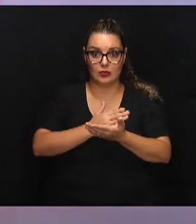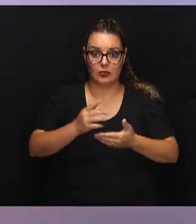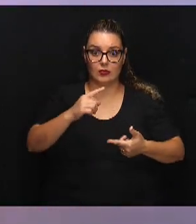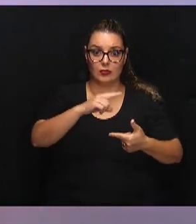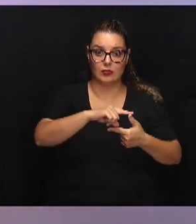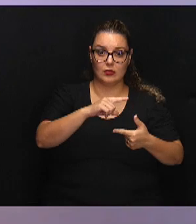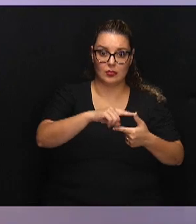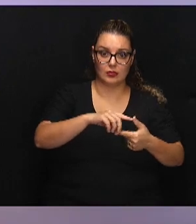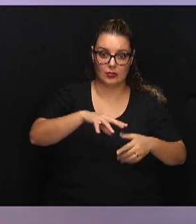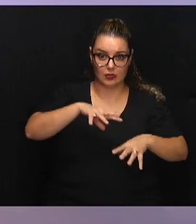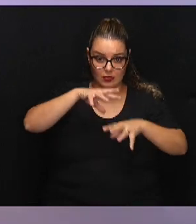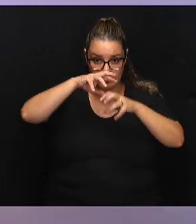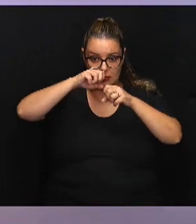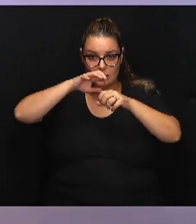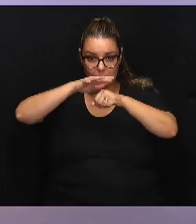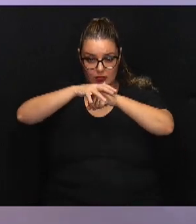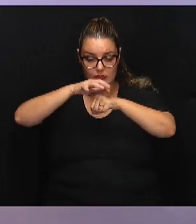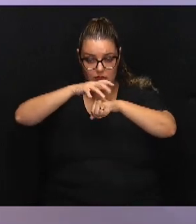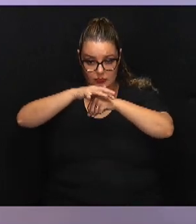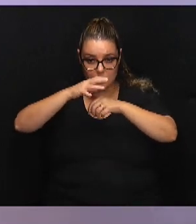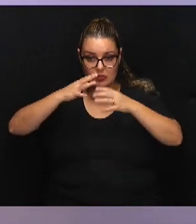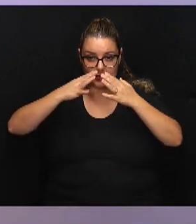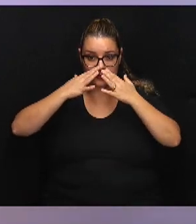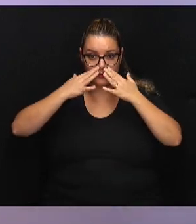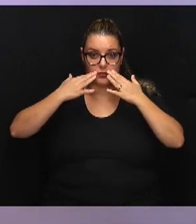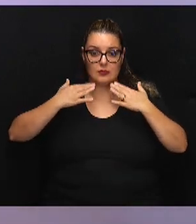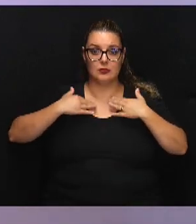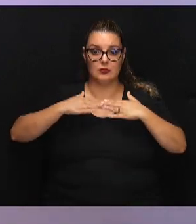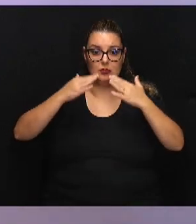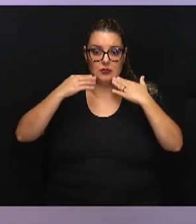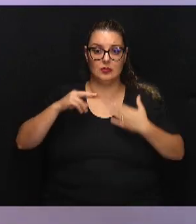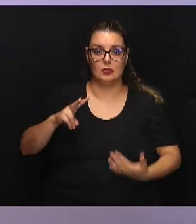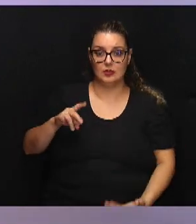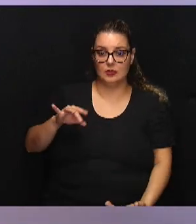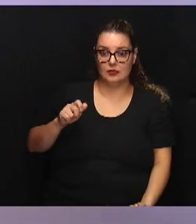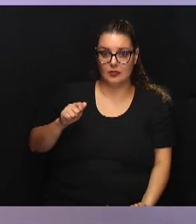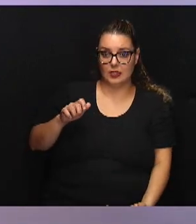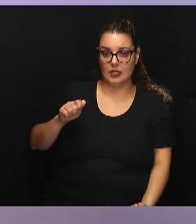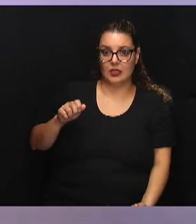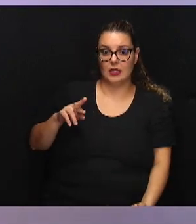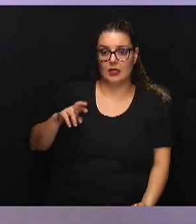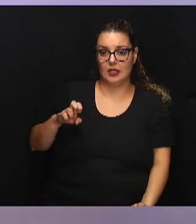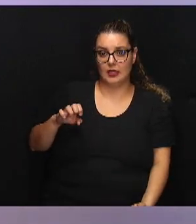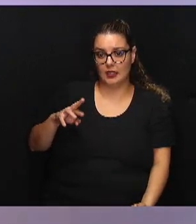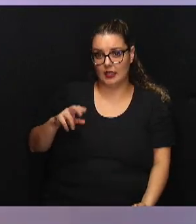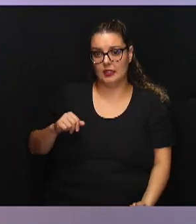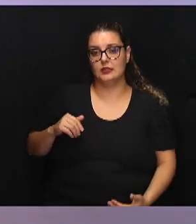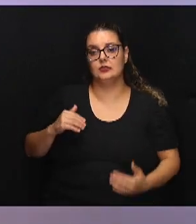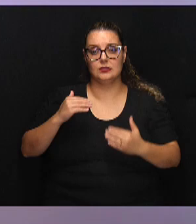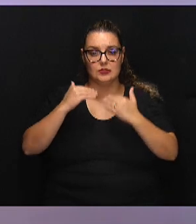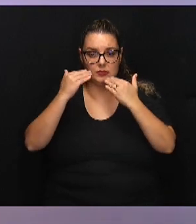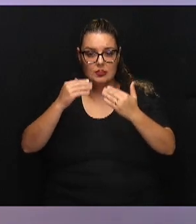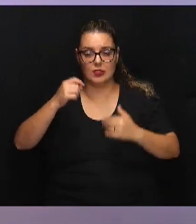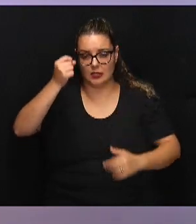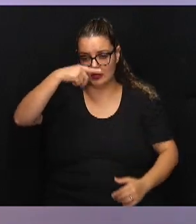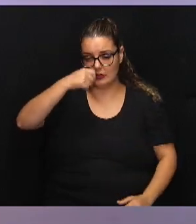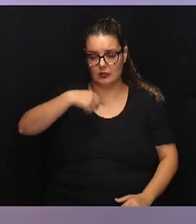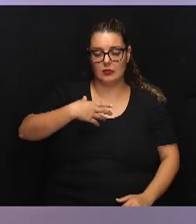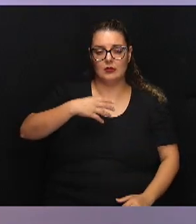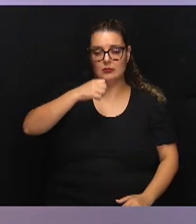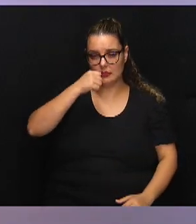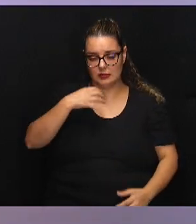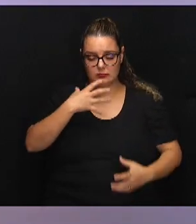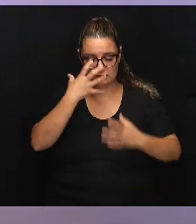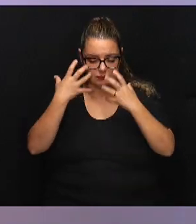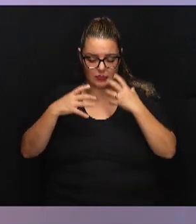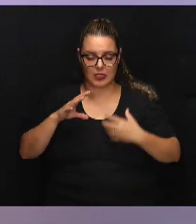quadro, né, de uma infecção que a gente chama de via aérea superior, que é gripe, resfriado, fica toda encatarrada e